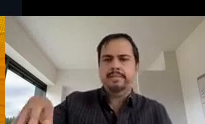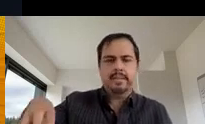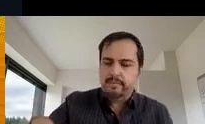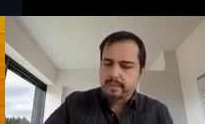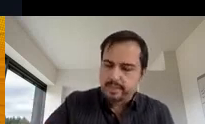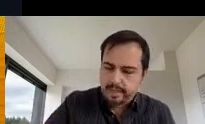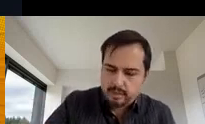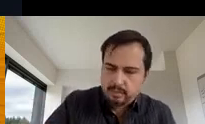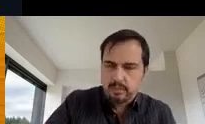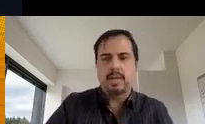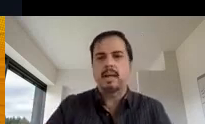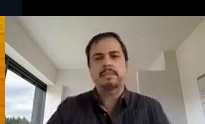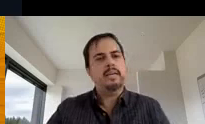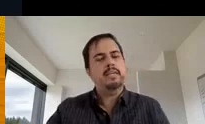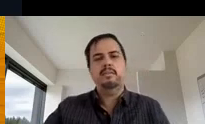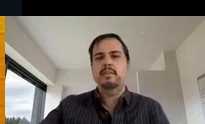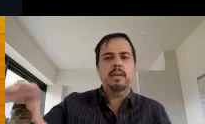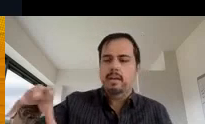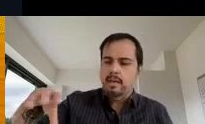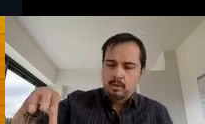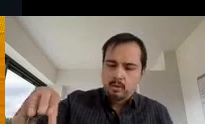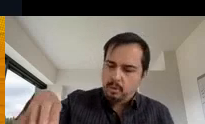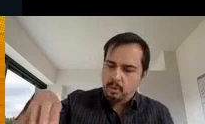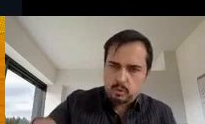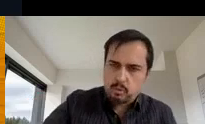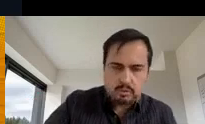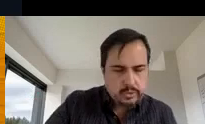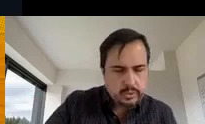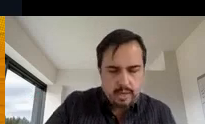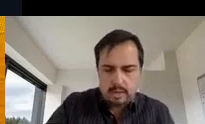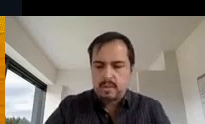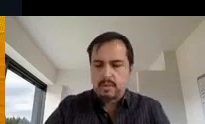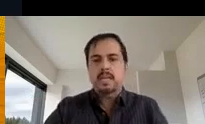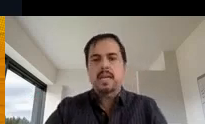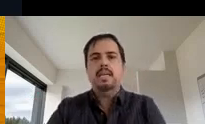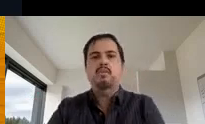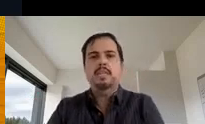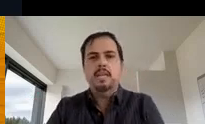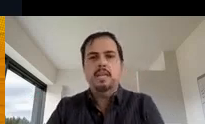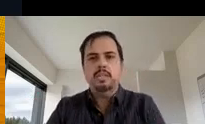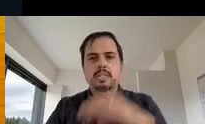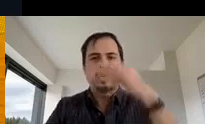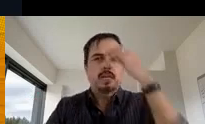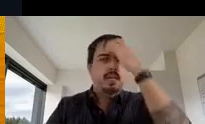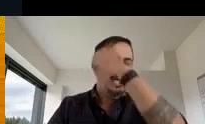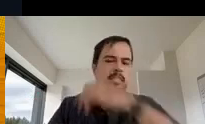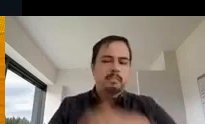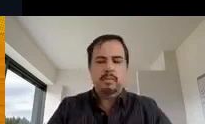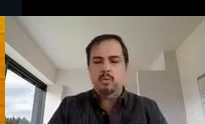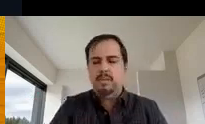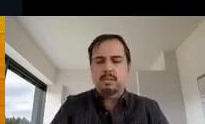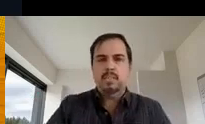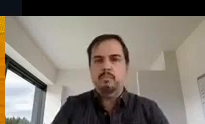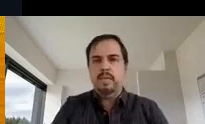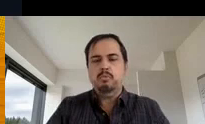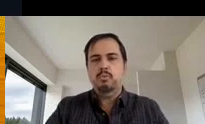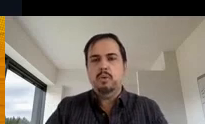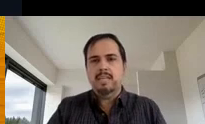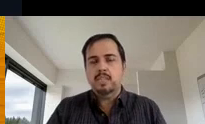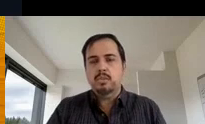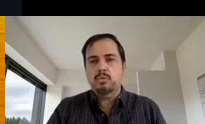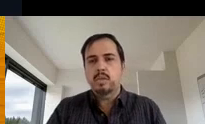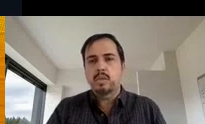moral, se ela estiver cansada da vida, querendo aposentar, se ela estiver com um problema pessoal sério, ela não vai ter atitude.